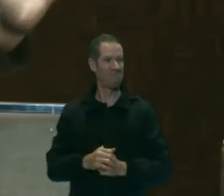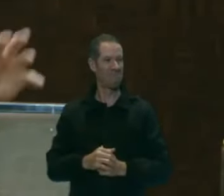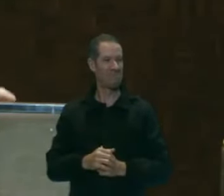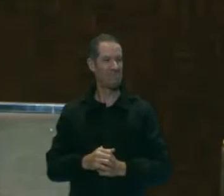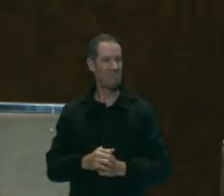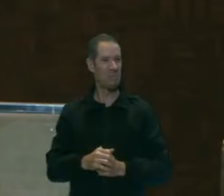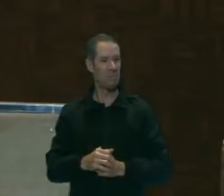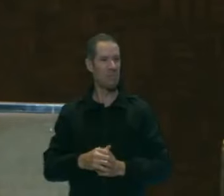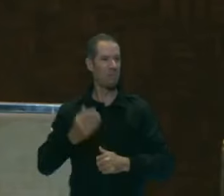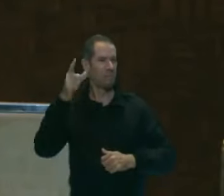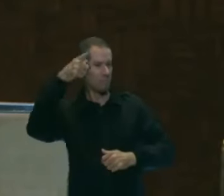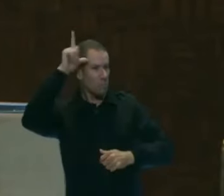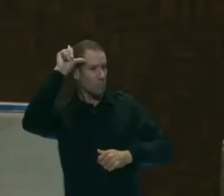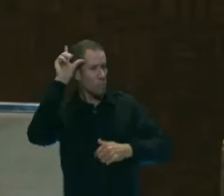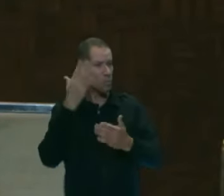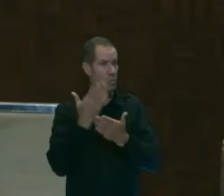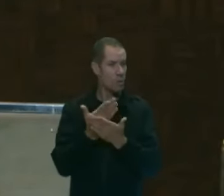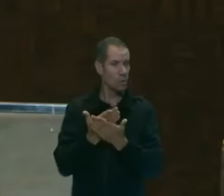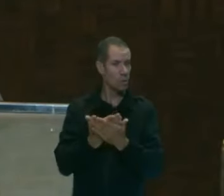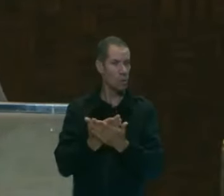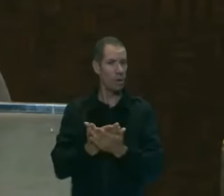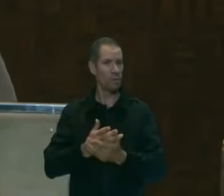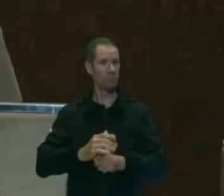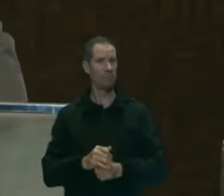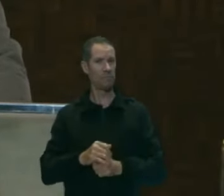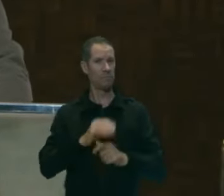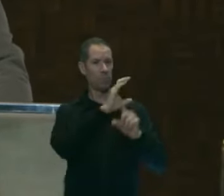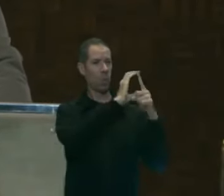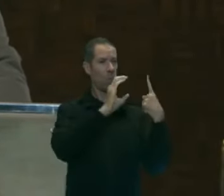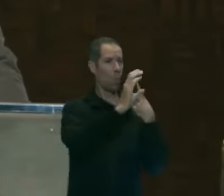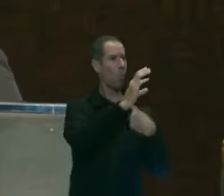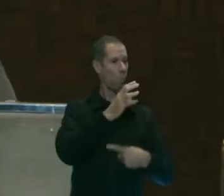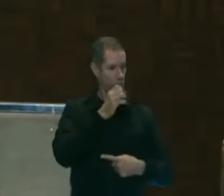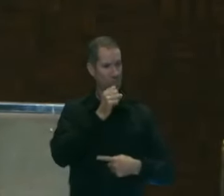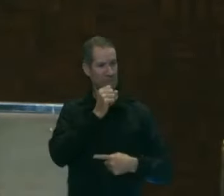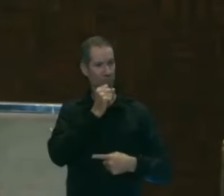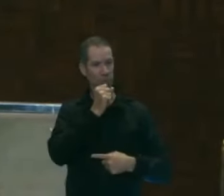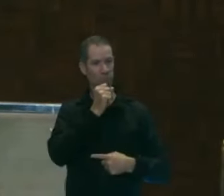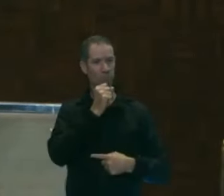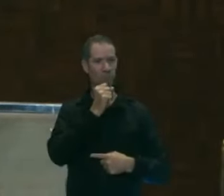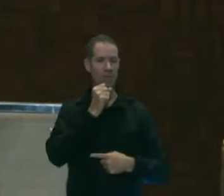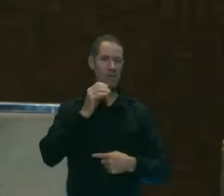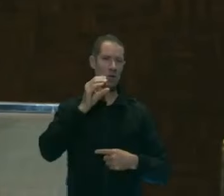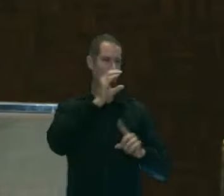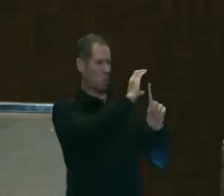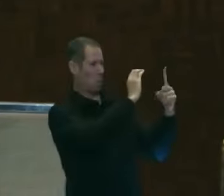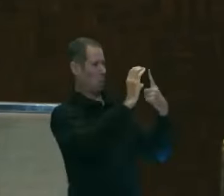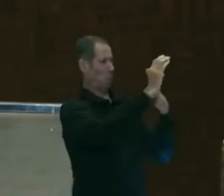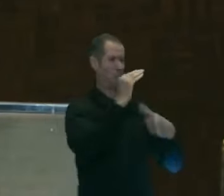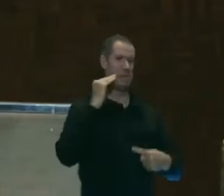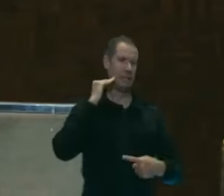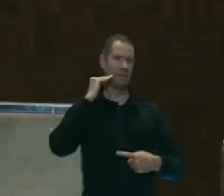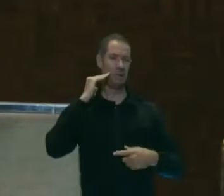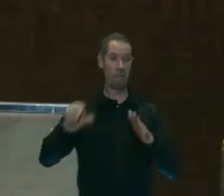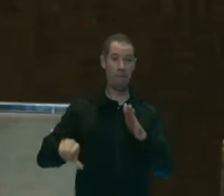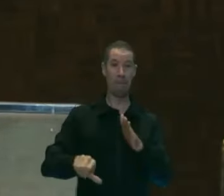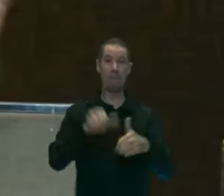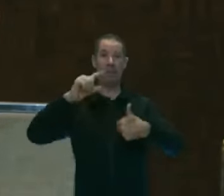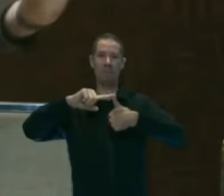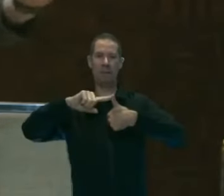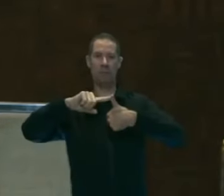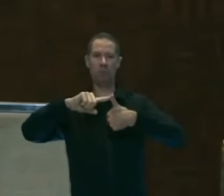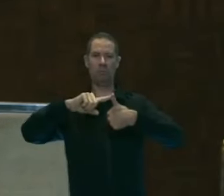Ontem eu estudei aqui no culto de sábado, que o culto desconfigurado é o culto, em primeiro lugar, que